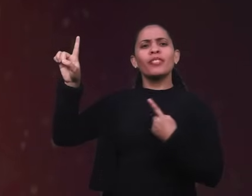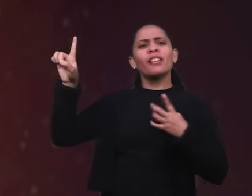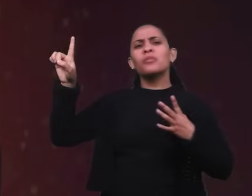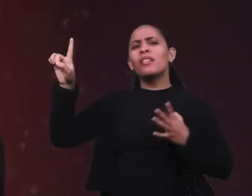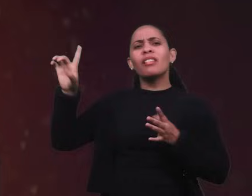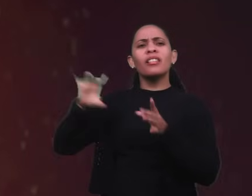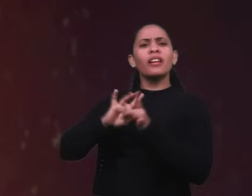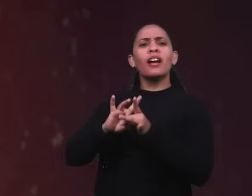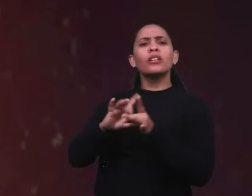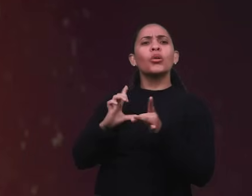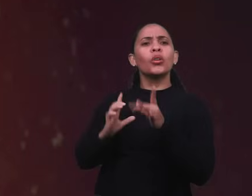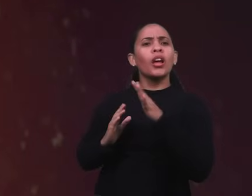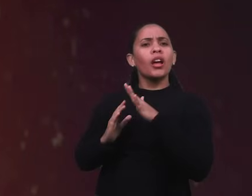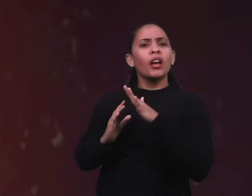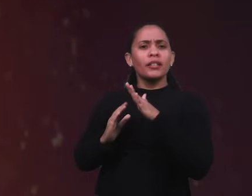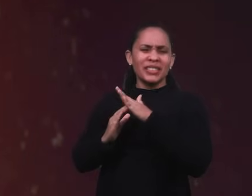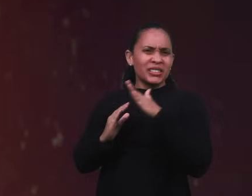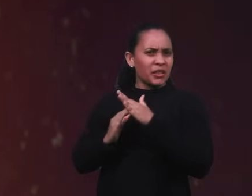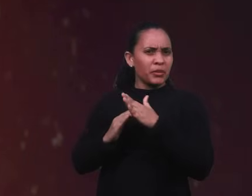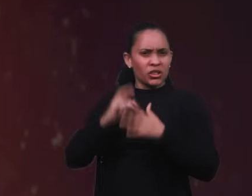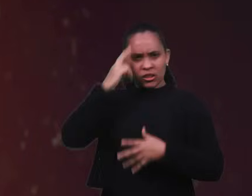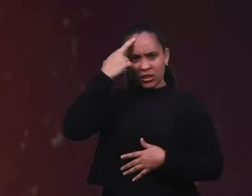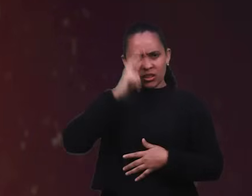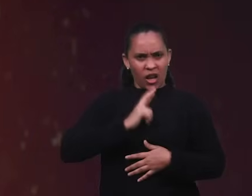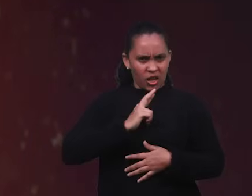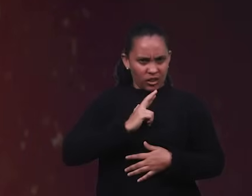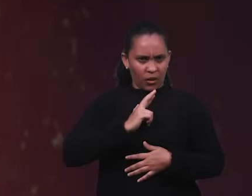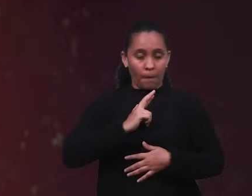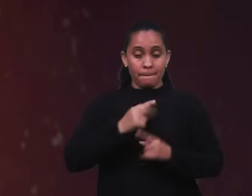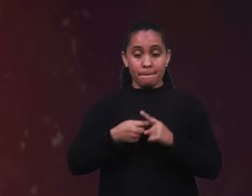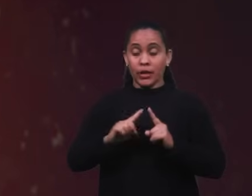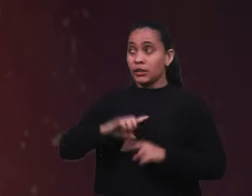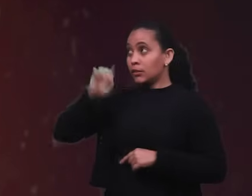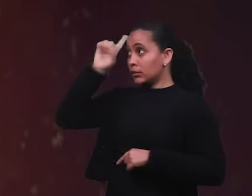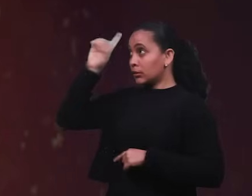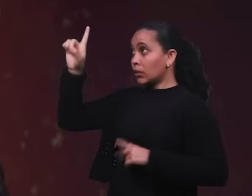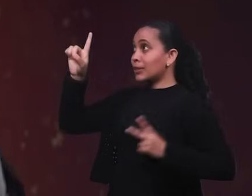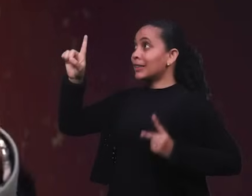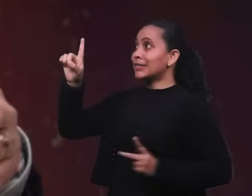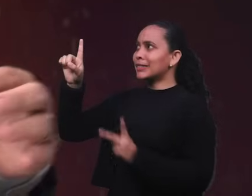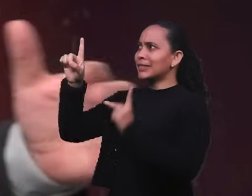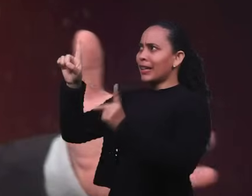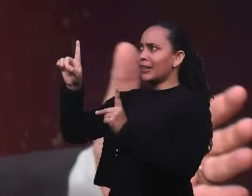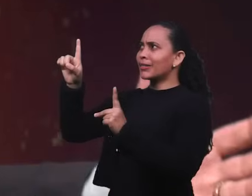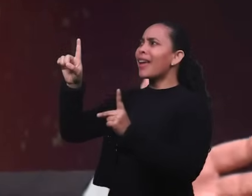presos nesses limites da razão. Já Deus não, Deus ele é onisciente porque ele